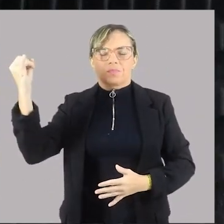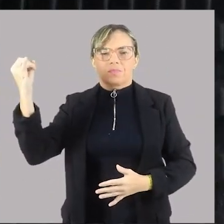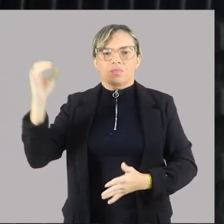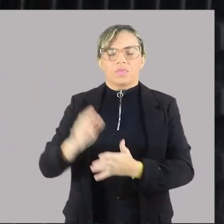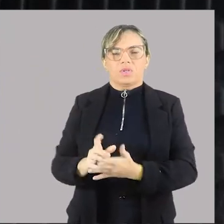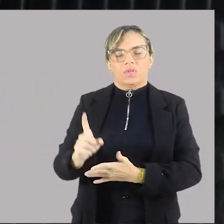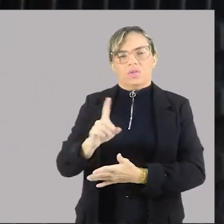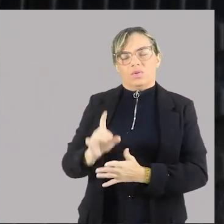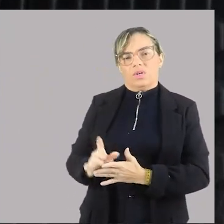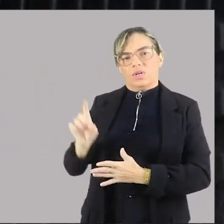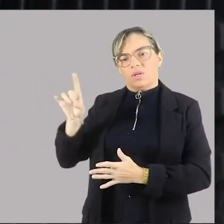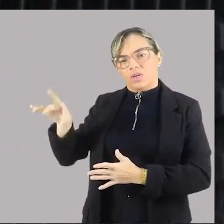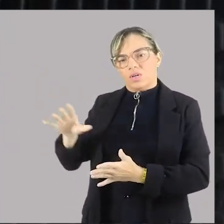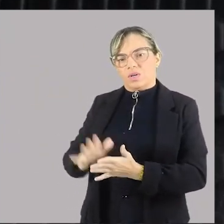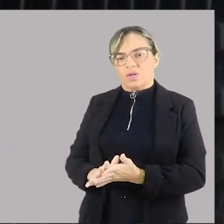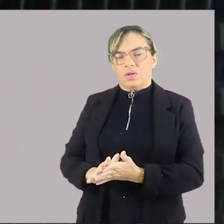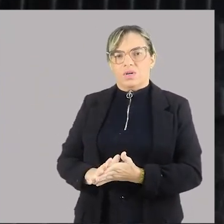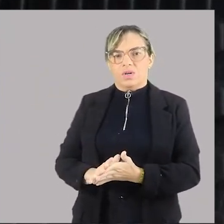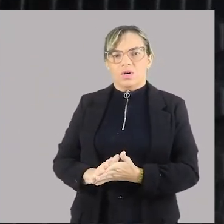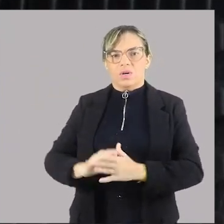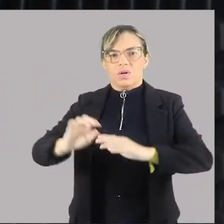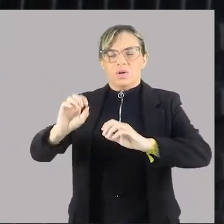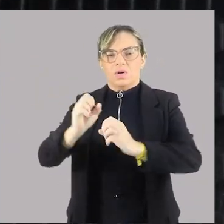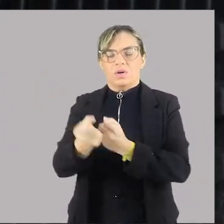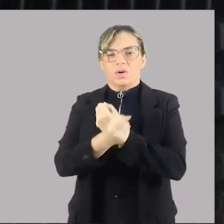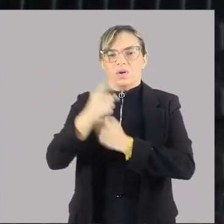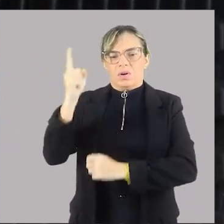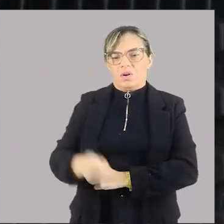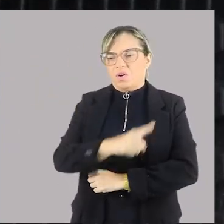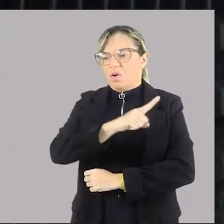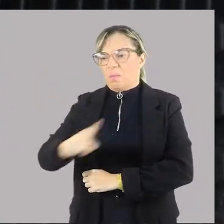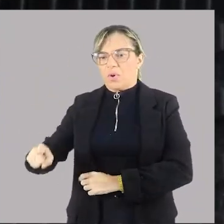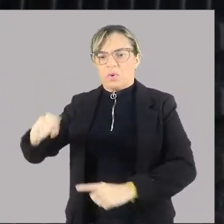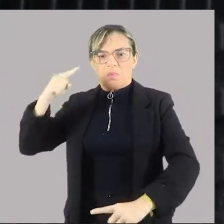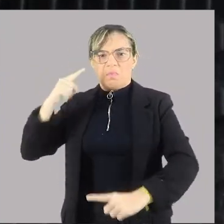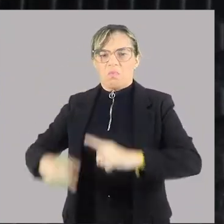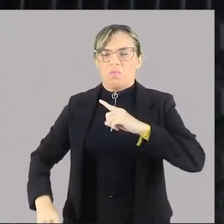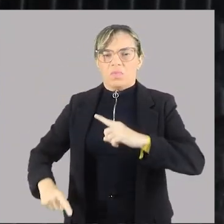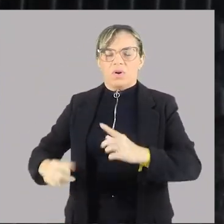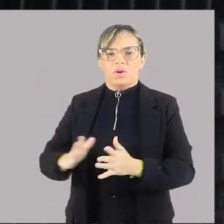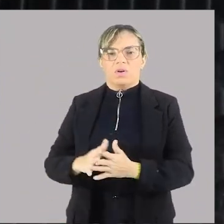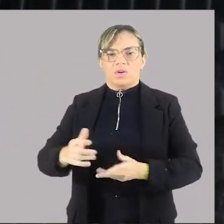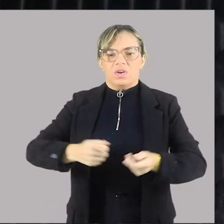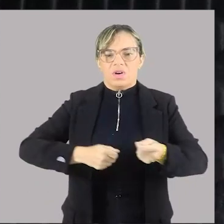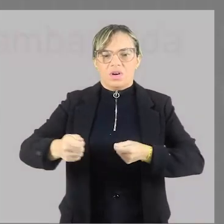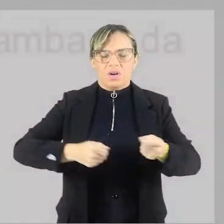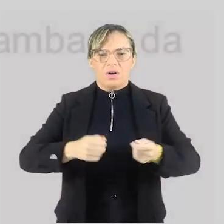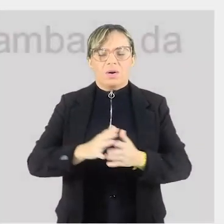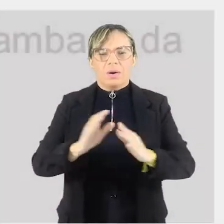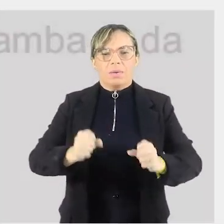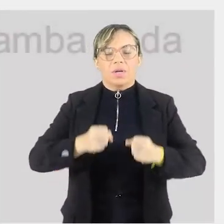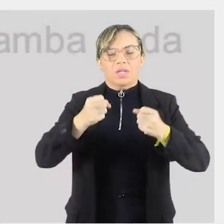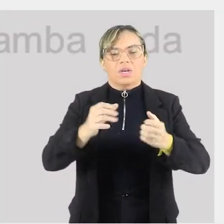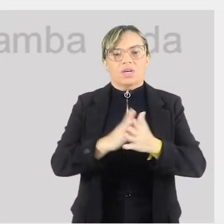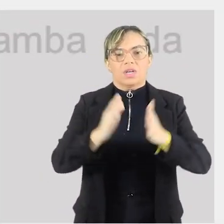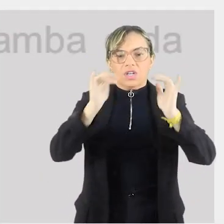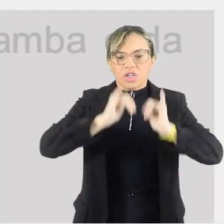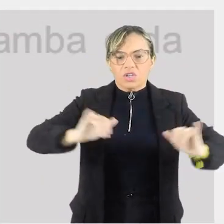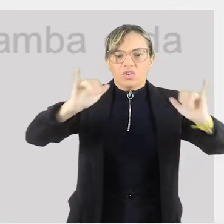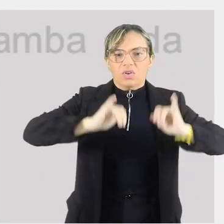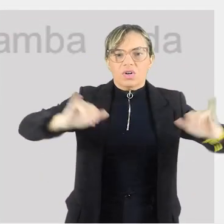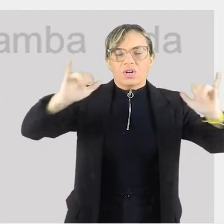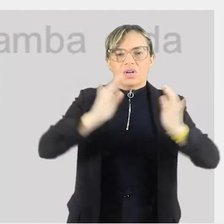Não só para censurar, não só para disciplinar, mas para poder divulgar, na